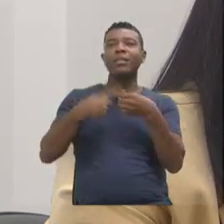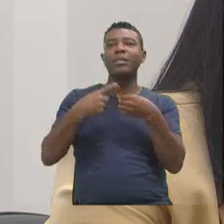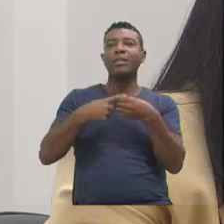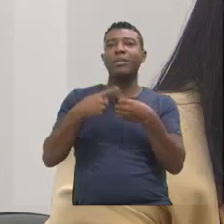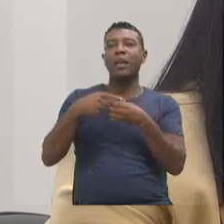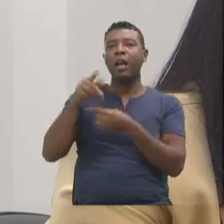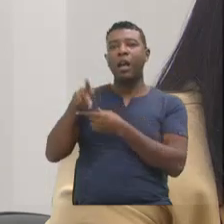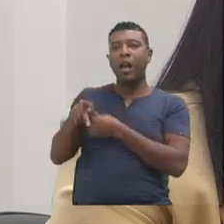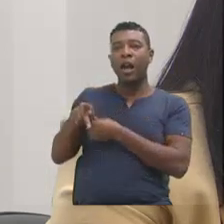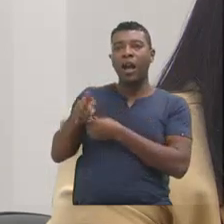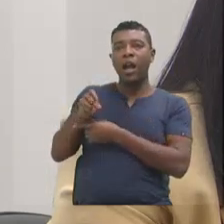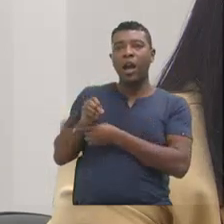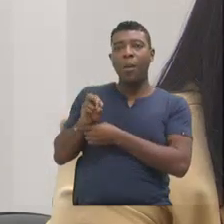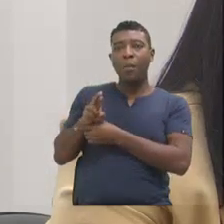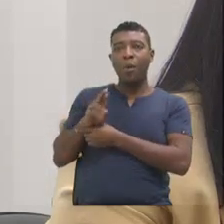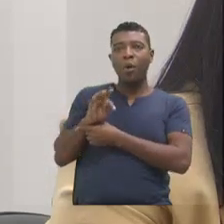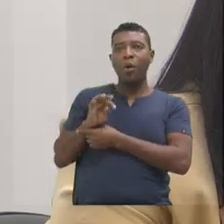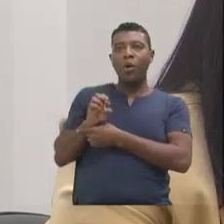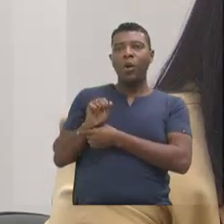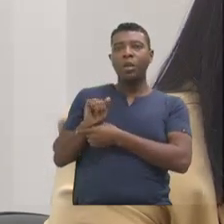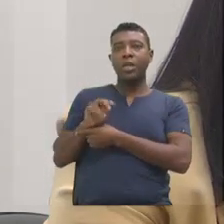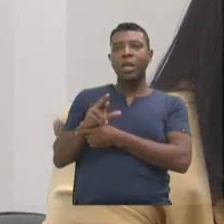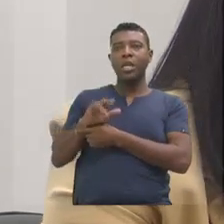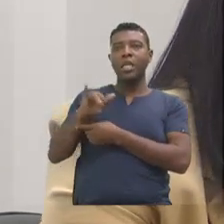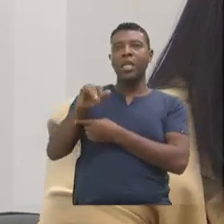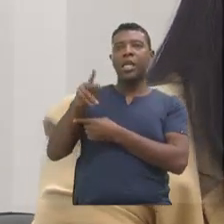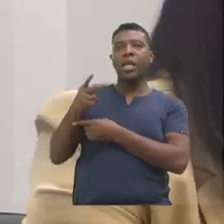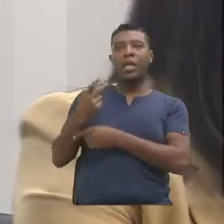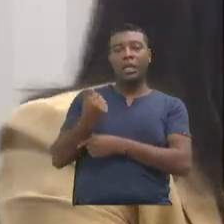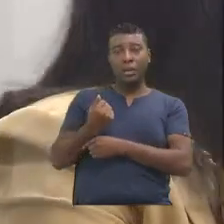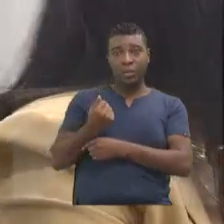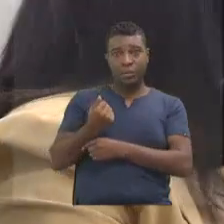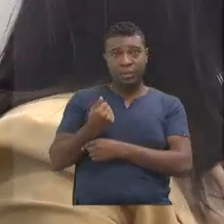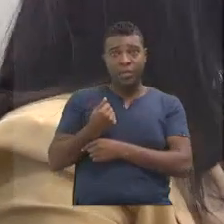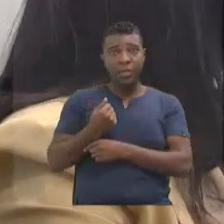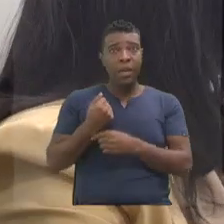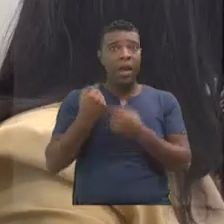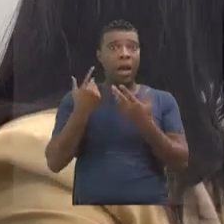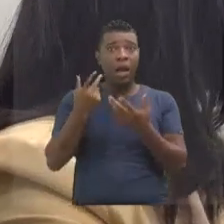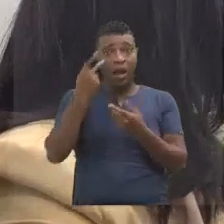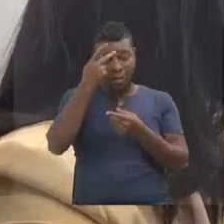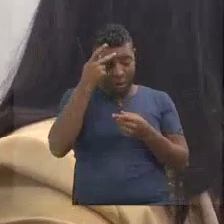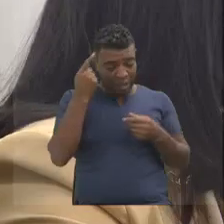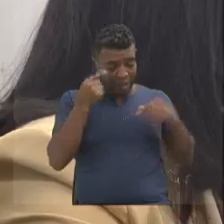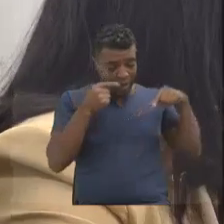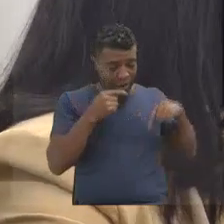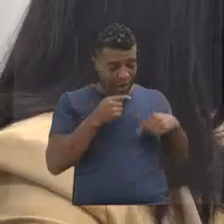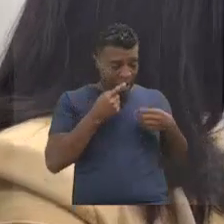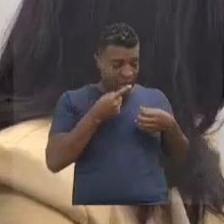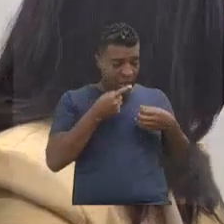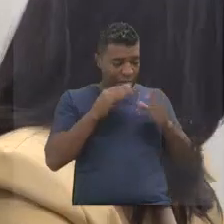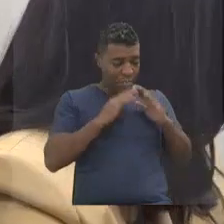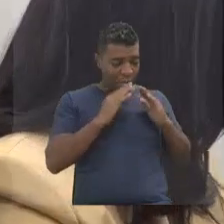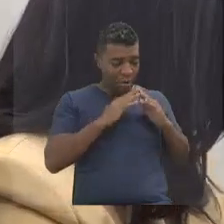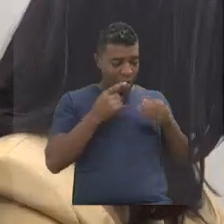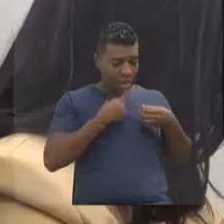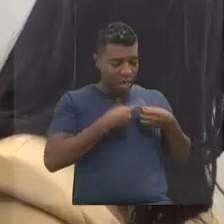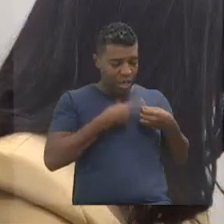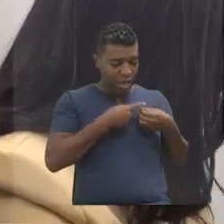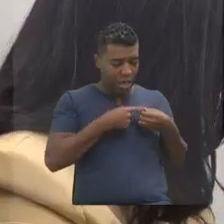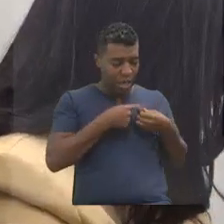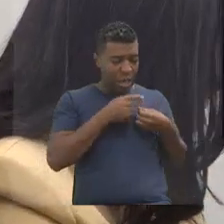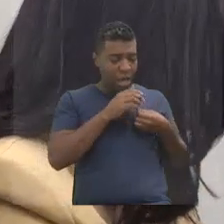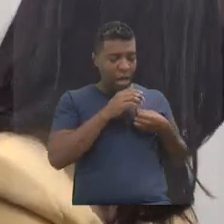imagine o senhor um cidadão de Espinosa chegar até Montes Claros para fazer o tratamento de oncológico